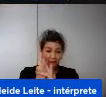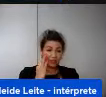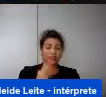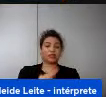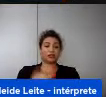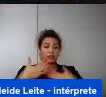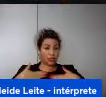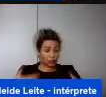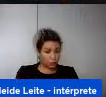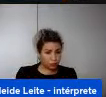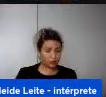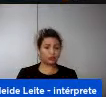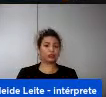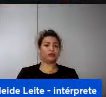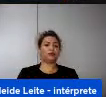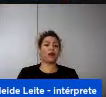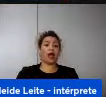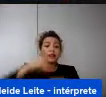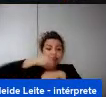do conhecimento,